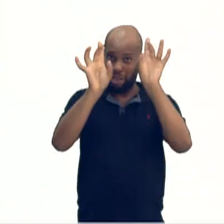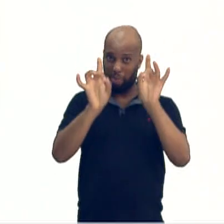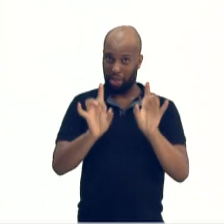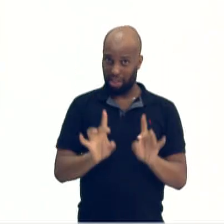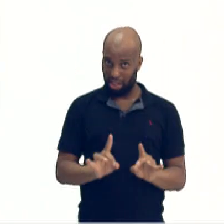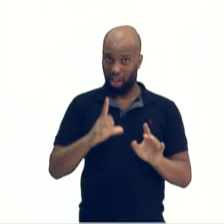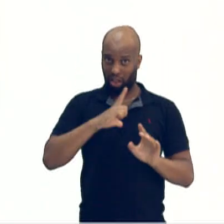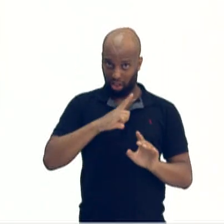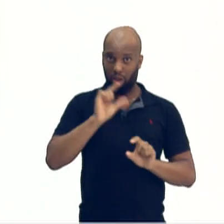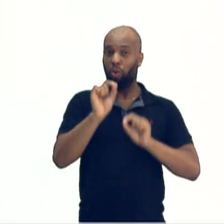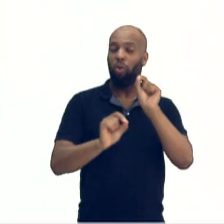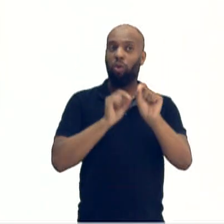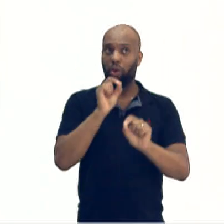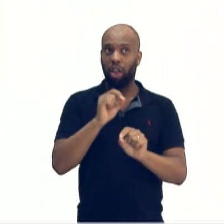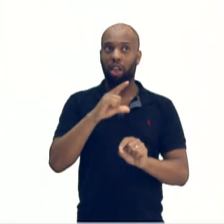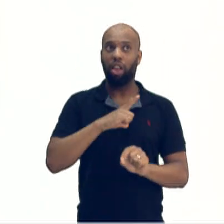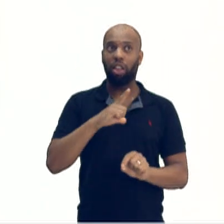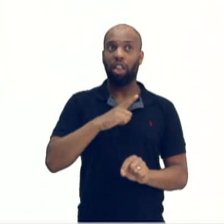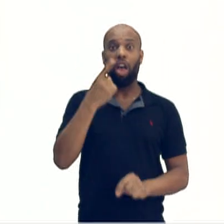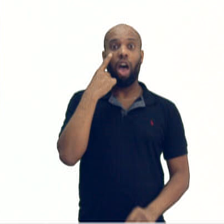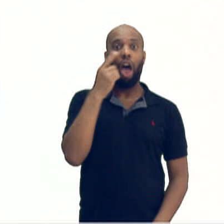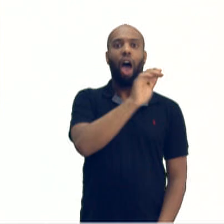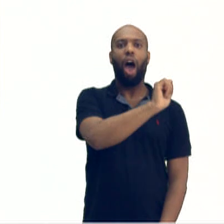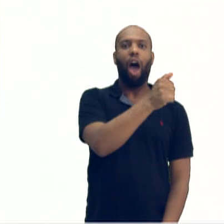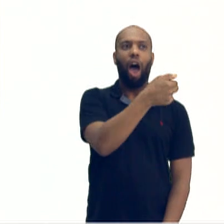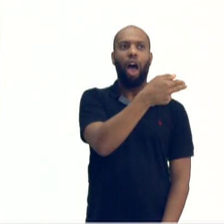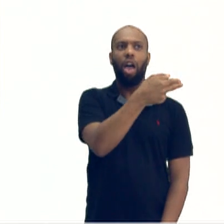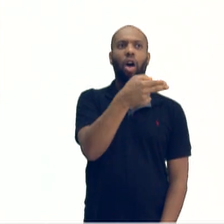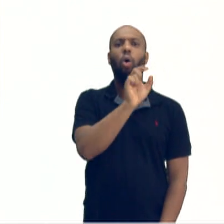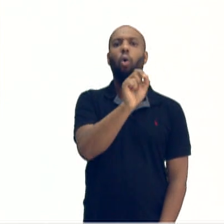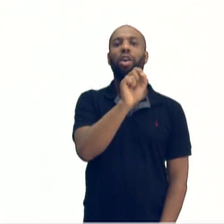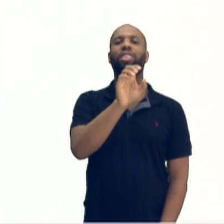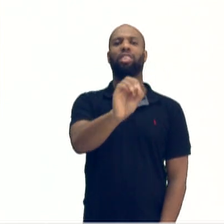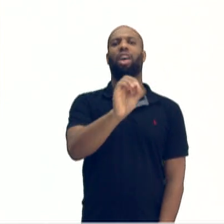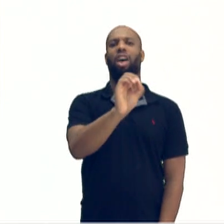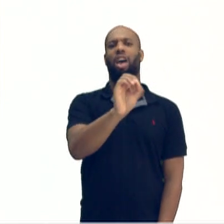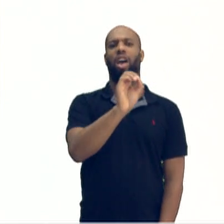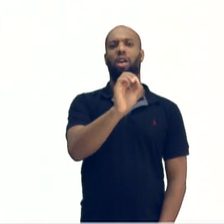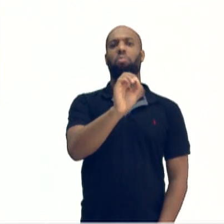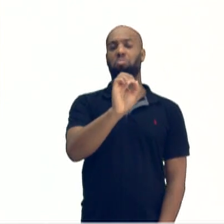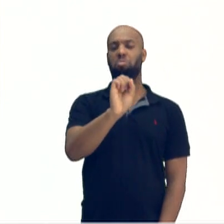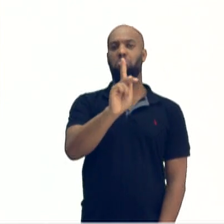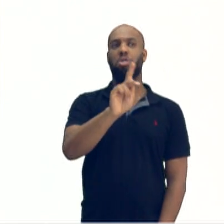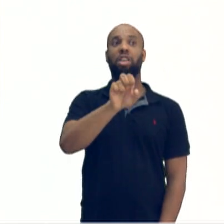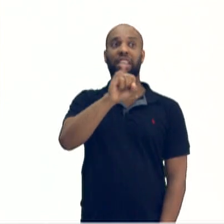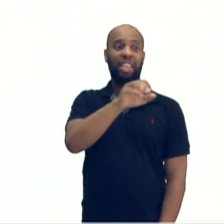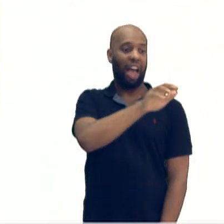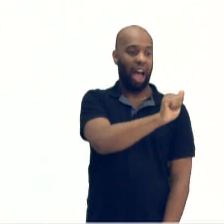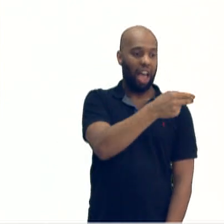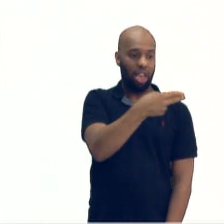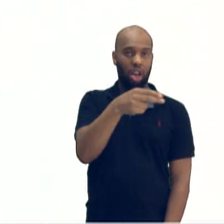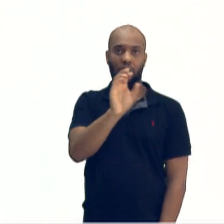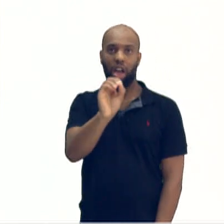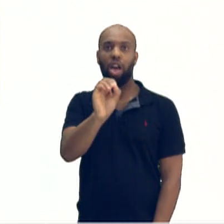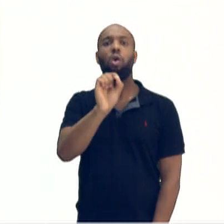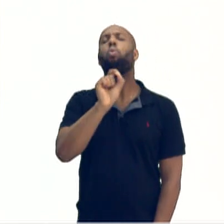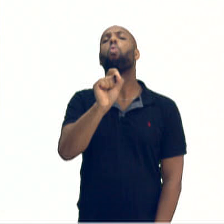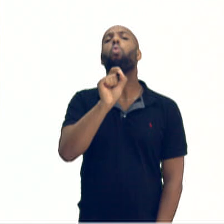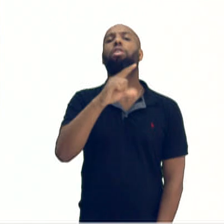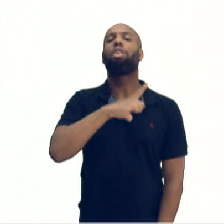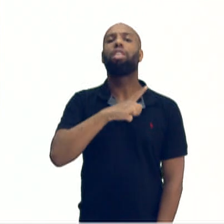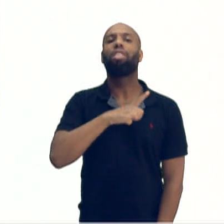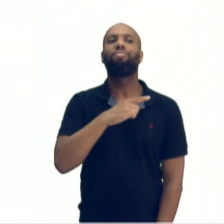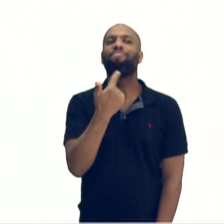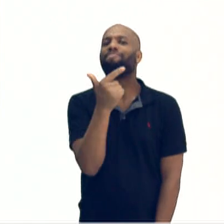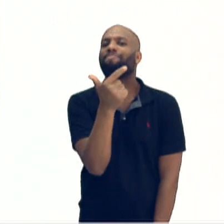nesse caso especial aqui, olhe quanto vale o coeficiente angular, 0, tá certo? Quando o a vale zero, o que a gente falou? Que